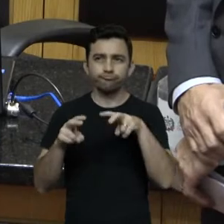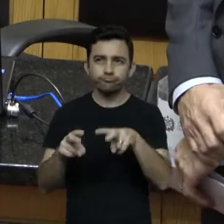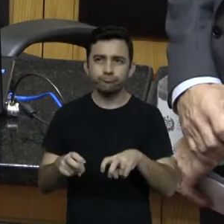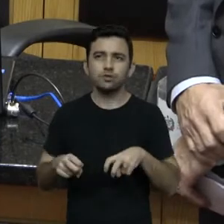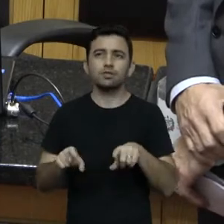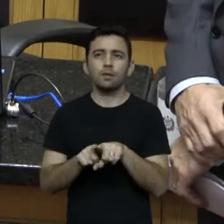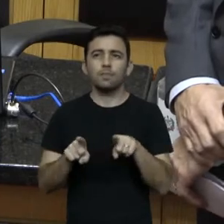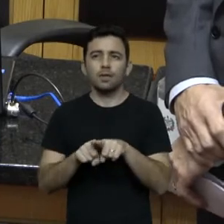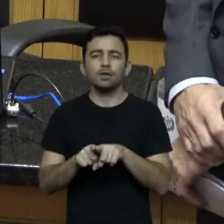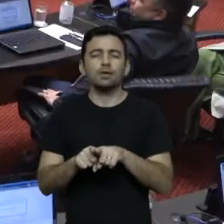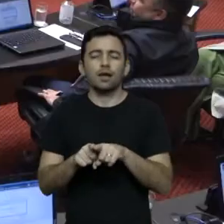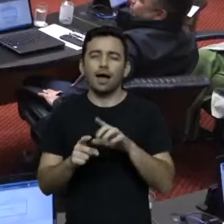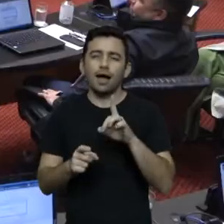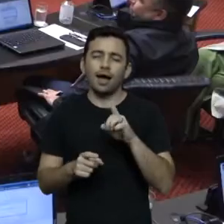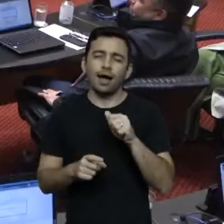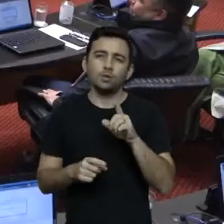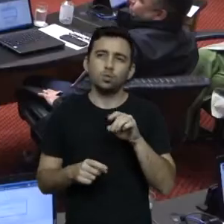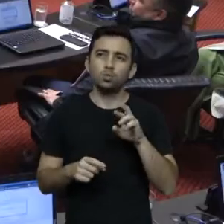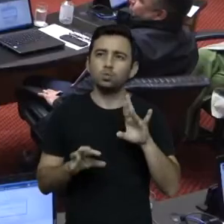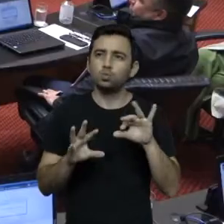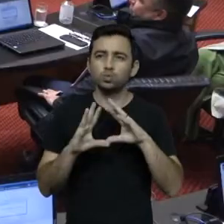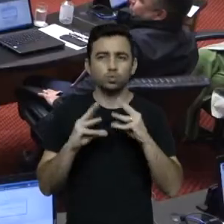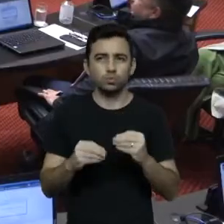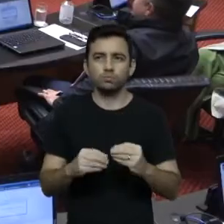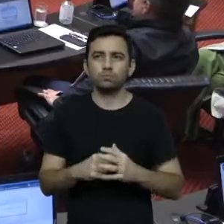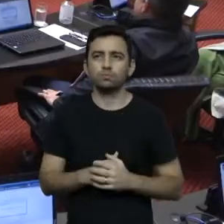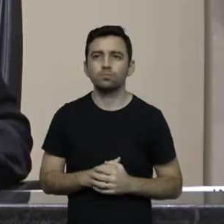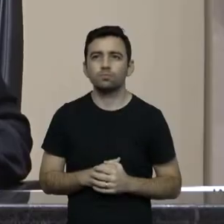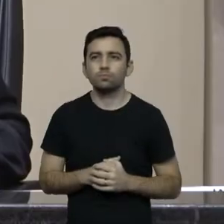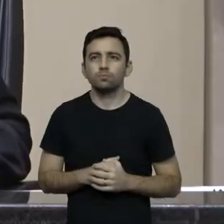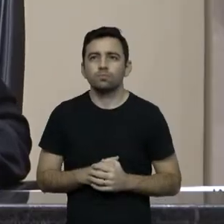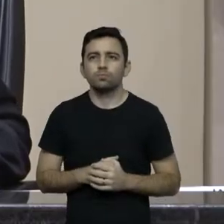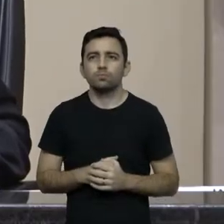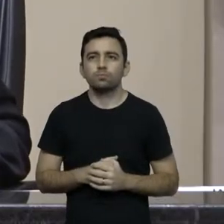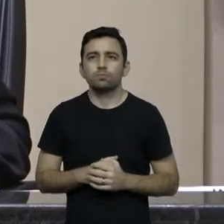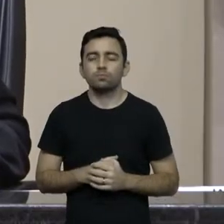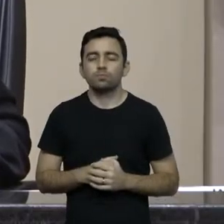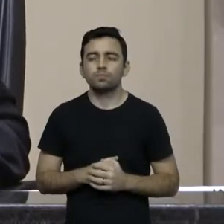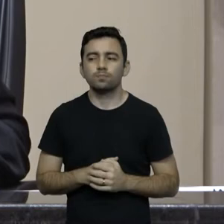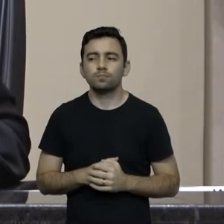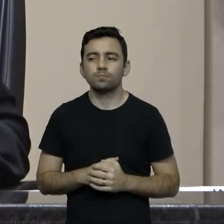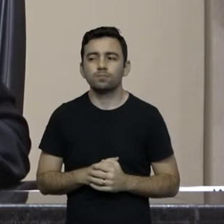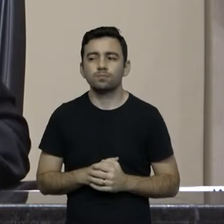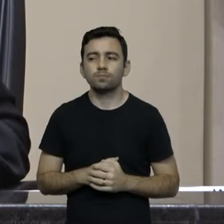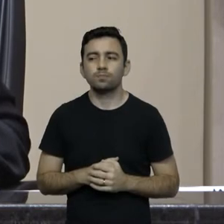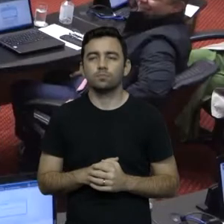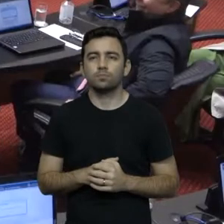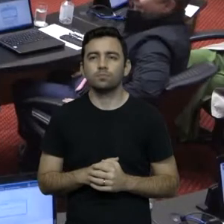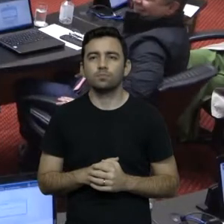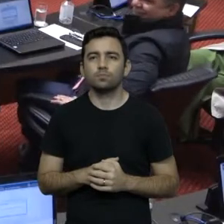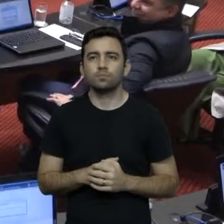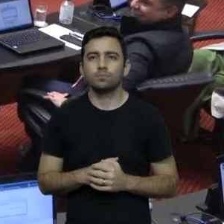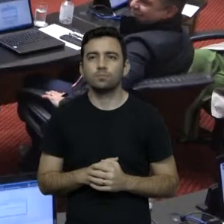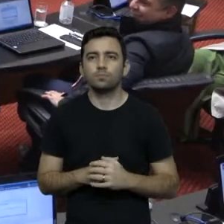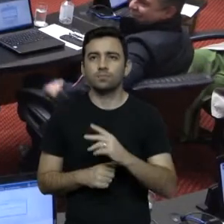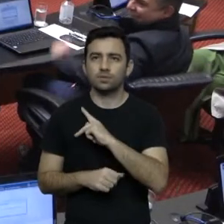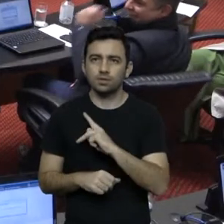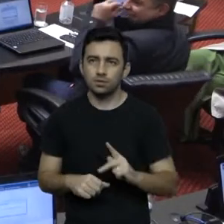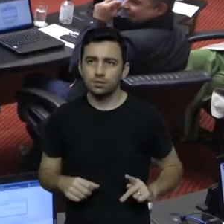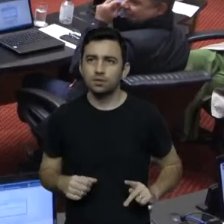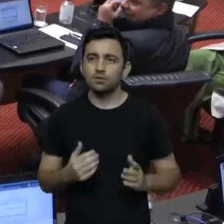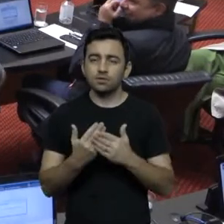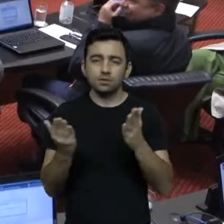sobre todos os adubos o deputado foi presidente senhores deputados e